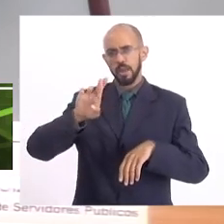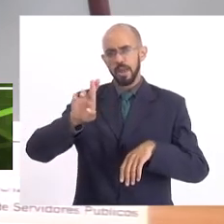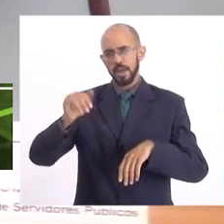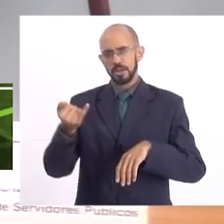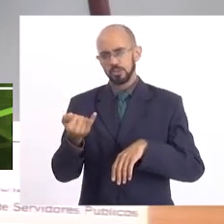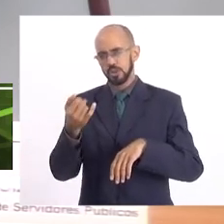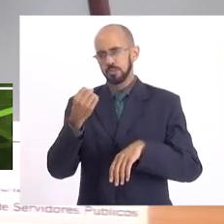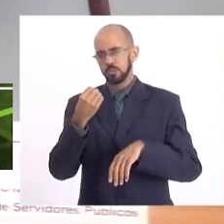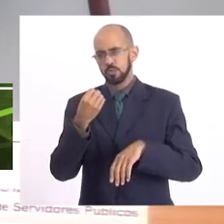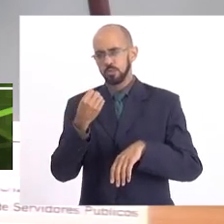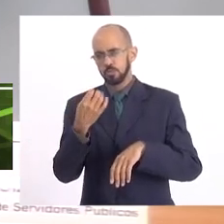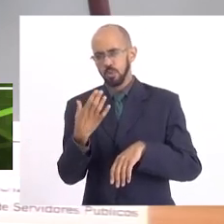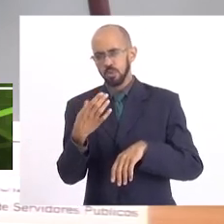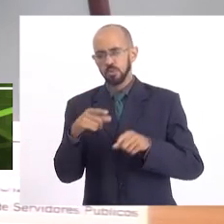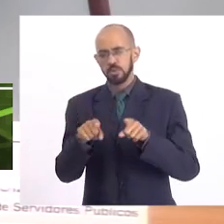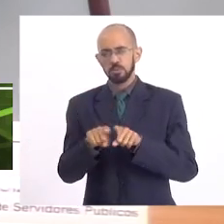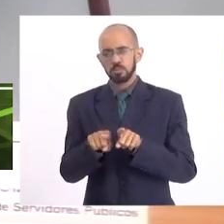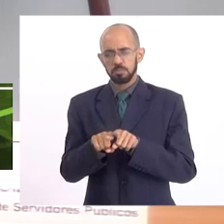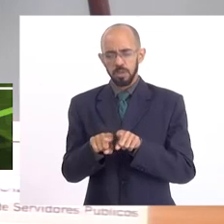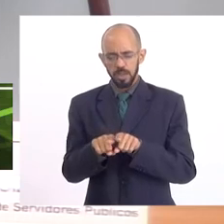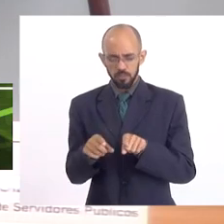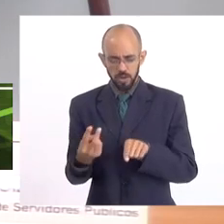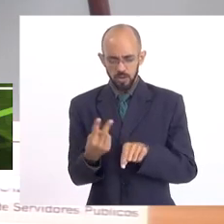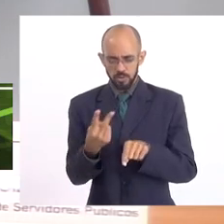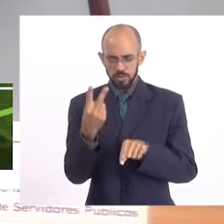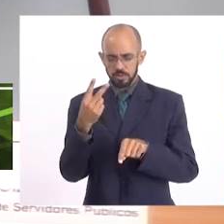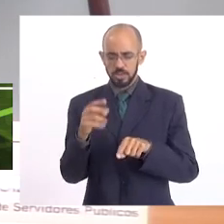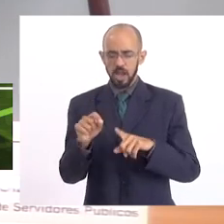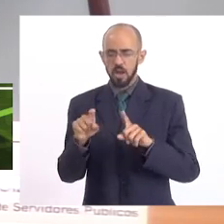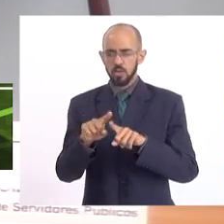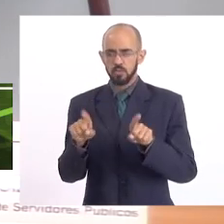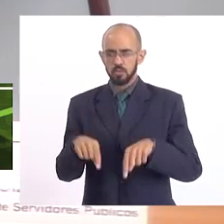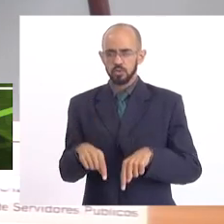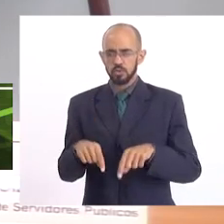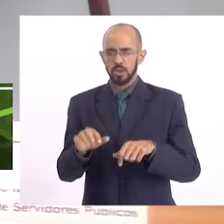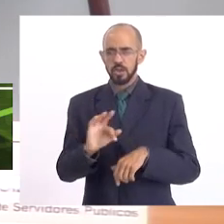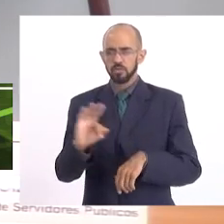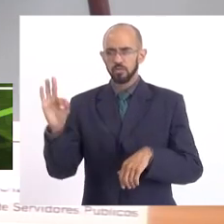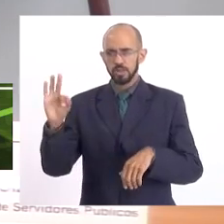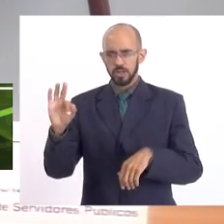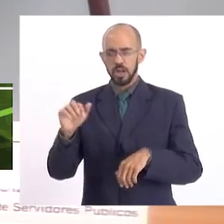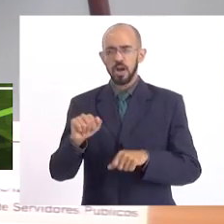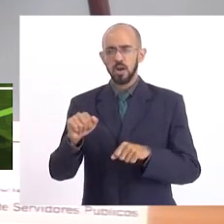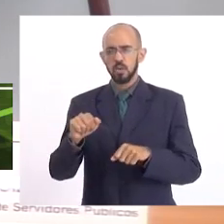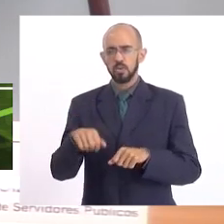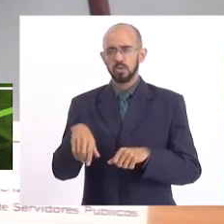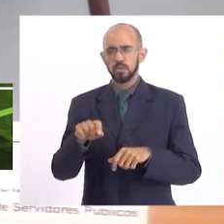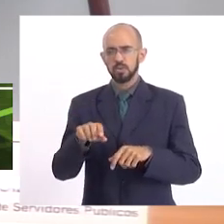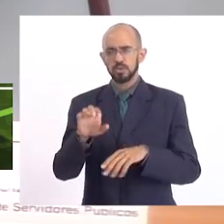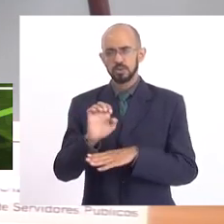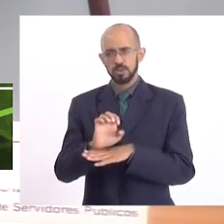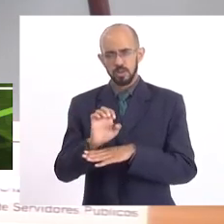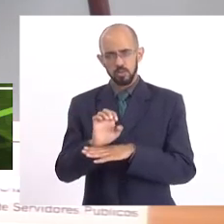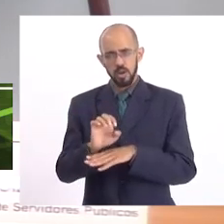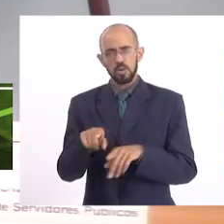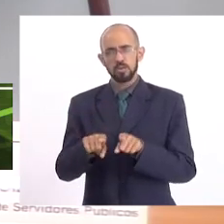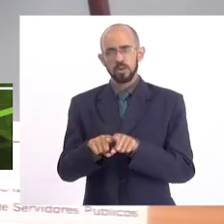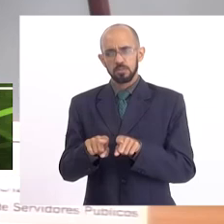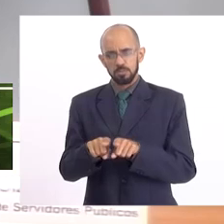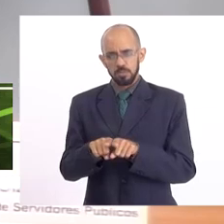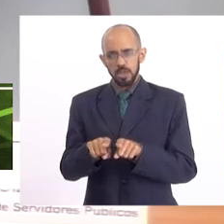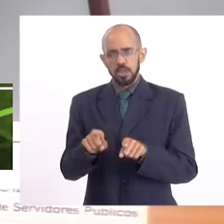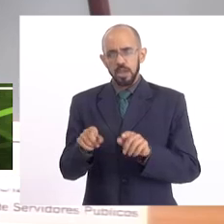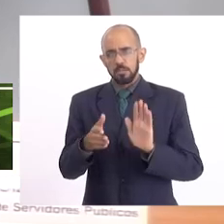e valorizar sempre com você, servidor federal, os servidores estaduais. Acho que é isso a propósito